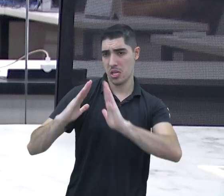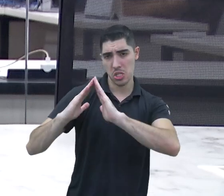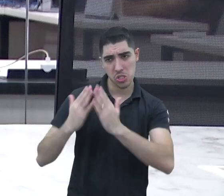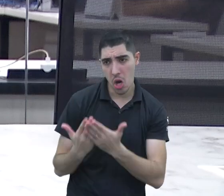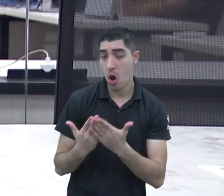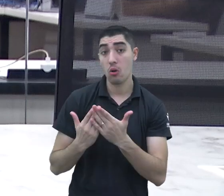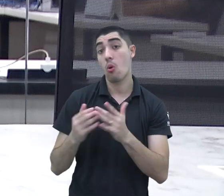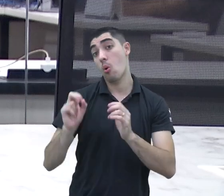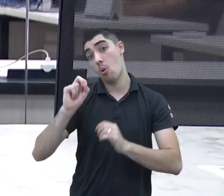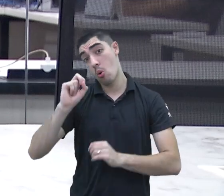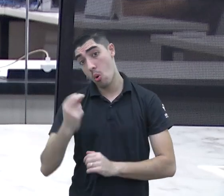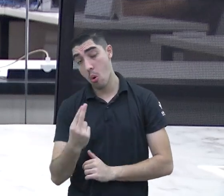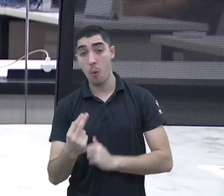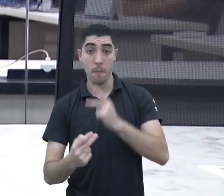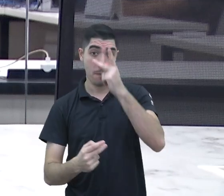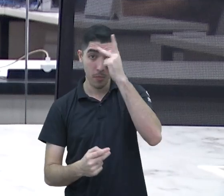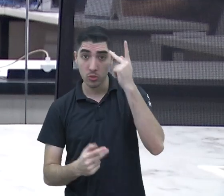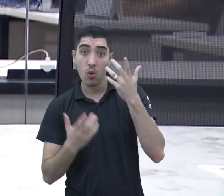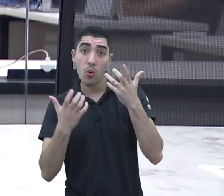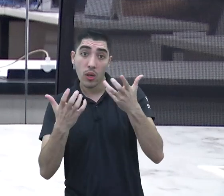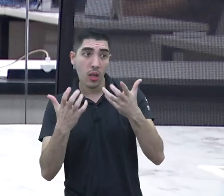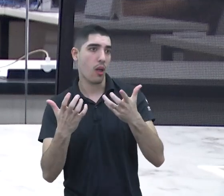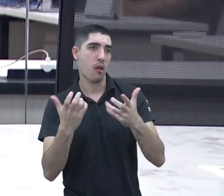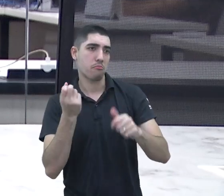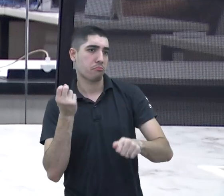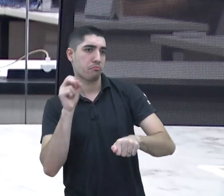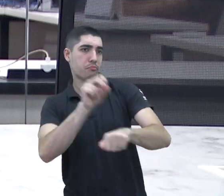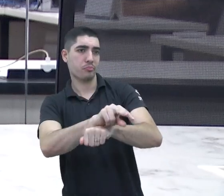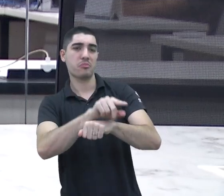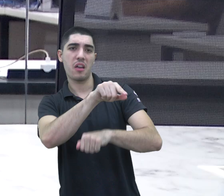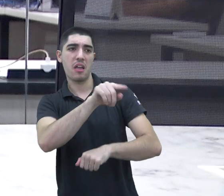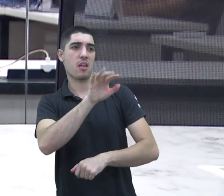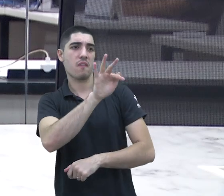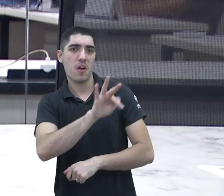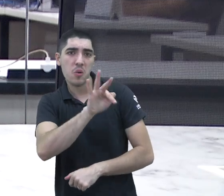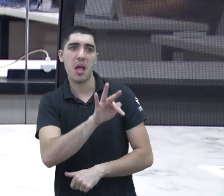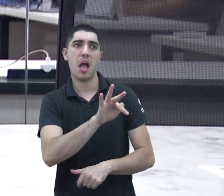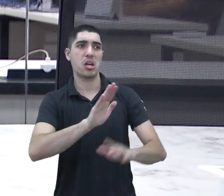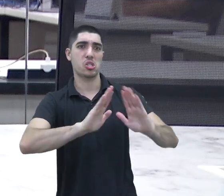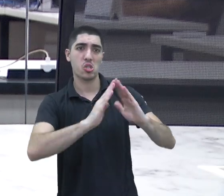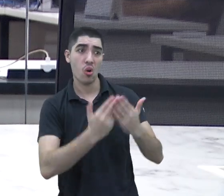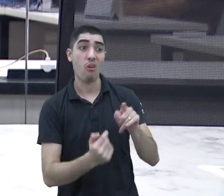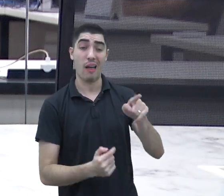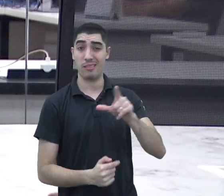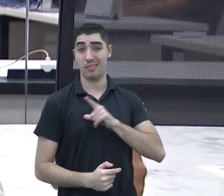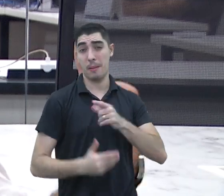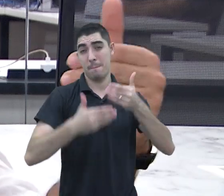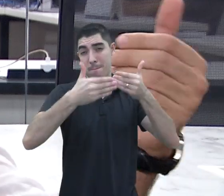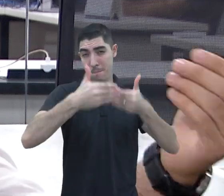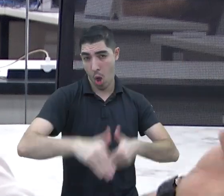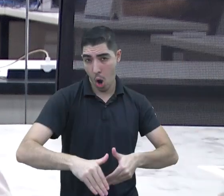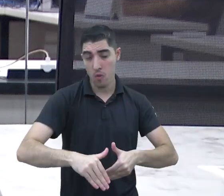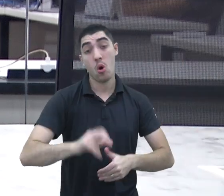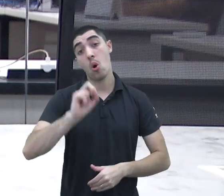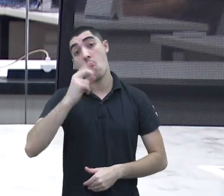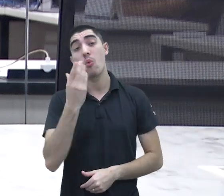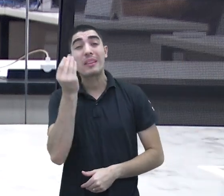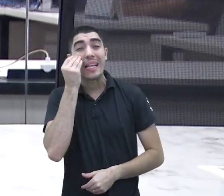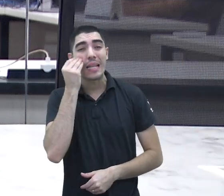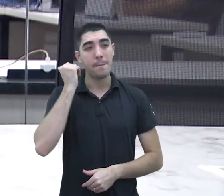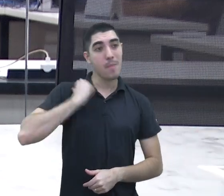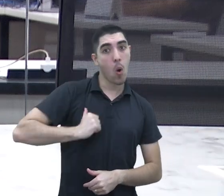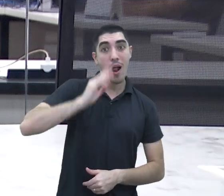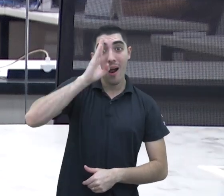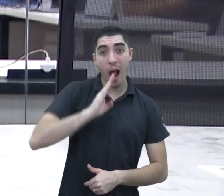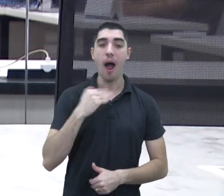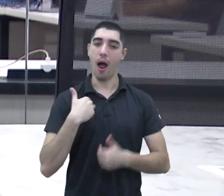da nossa carreira escolar, principalmente para quem quer entrar, às vezes, para alguma determinada escola, que a gente sabe que tem um processo seletivo